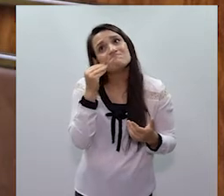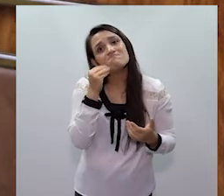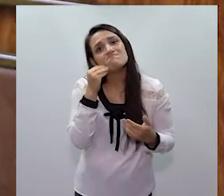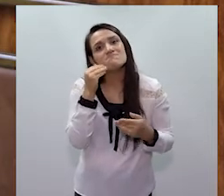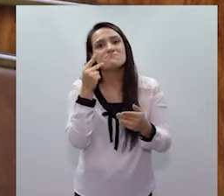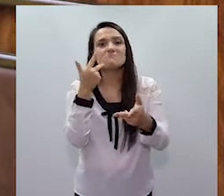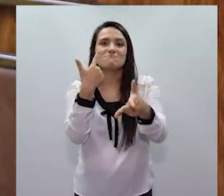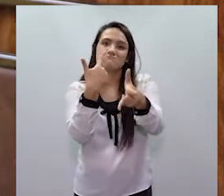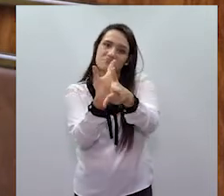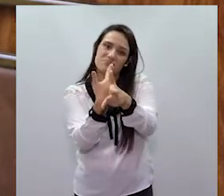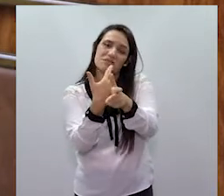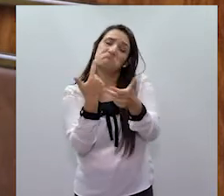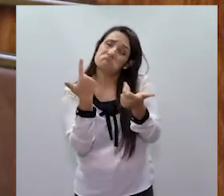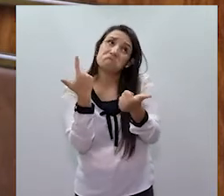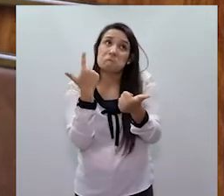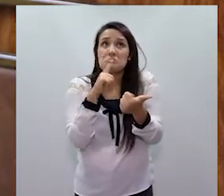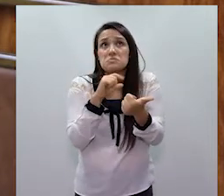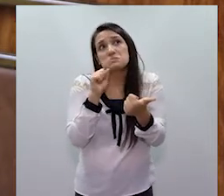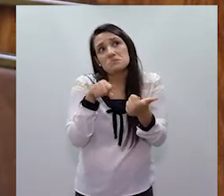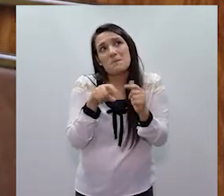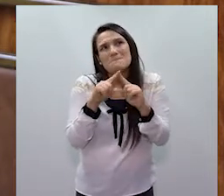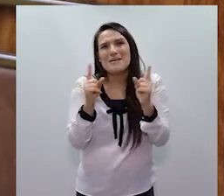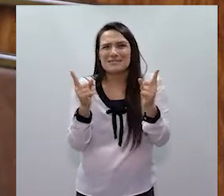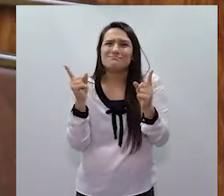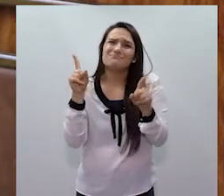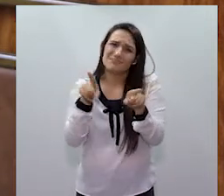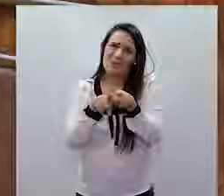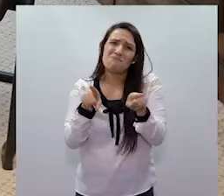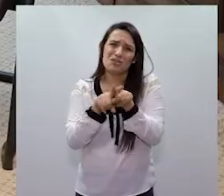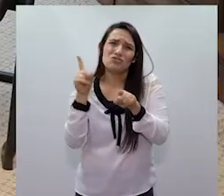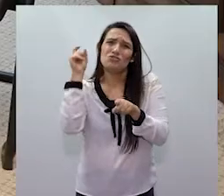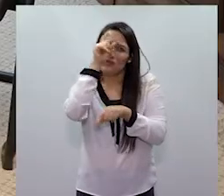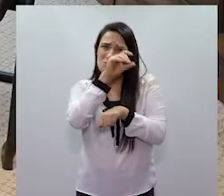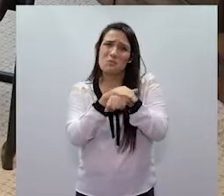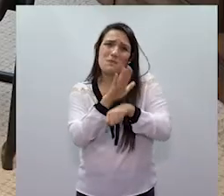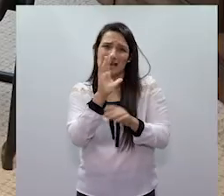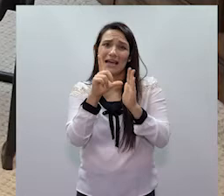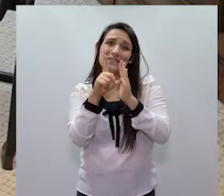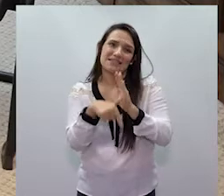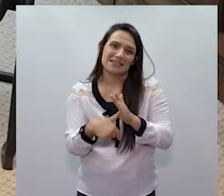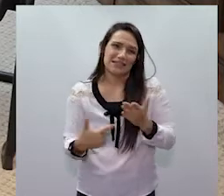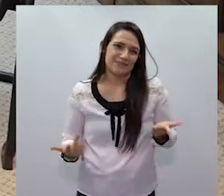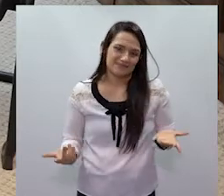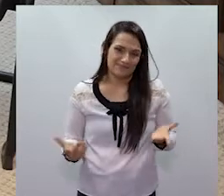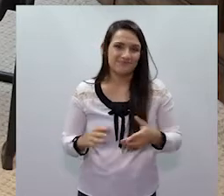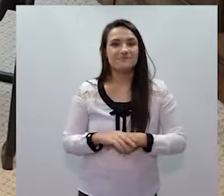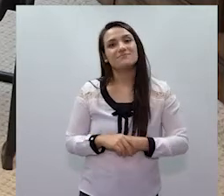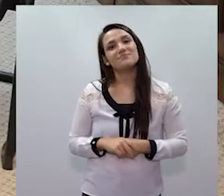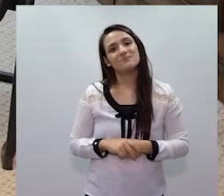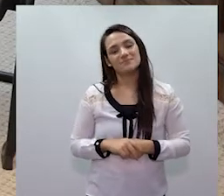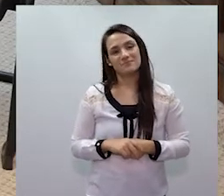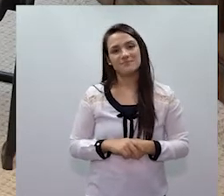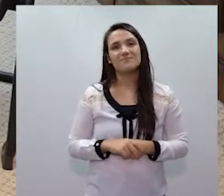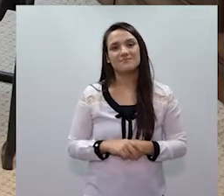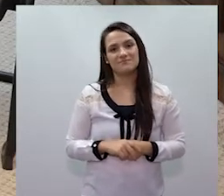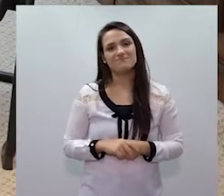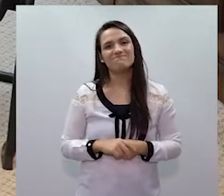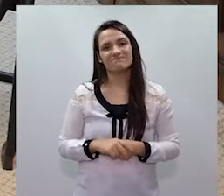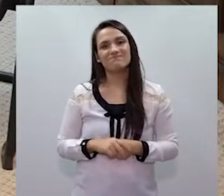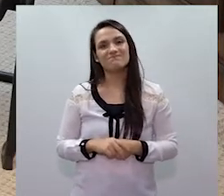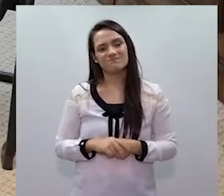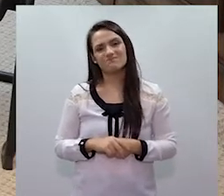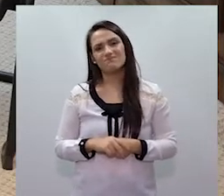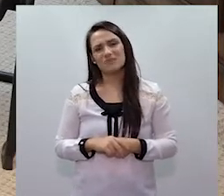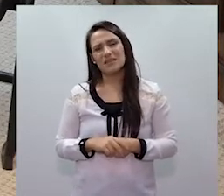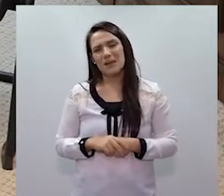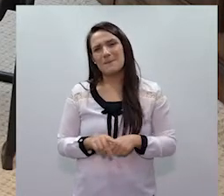também atrasou um pouco alguns procedimentos. E aí deve ter diminuído aí o número de... Isso